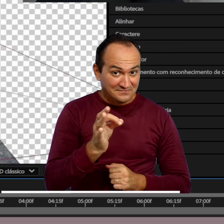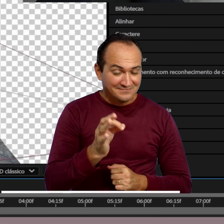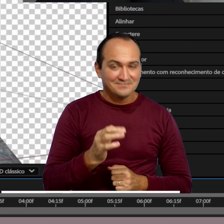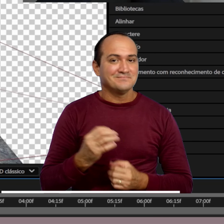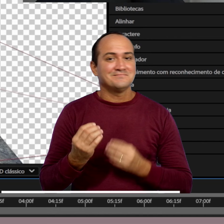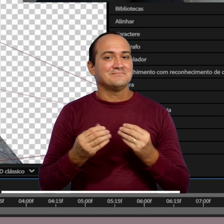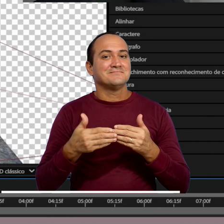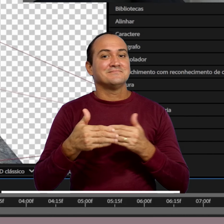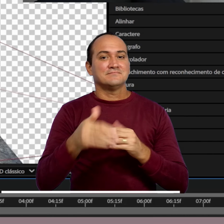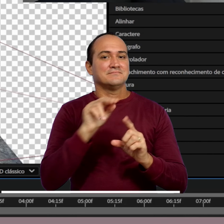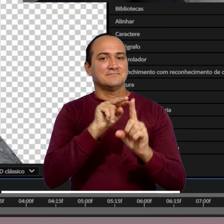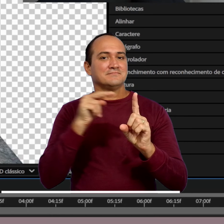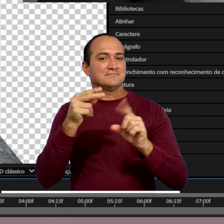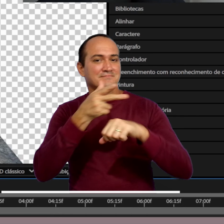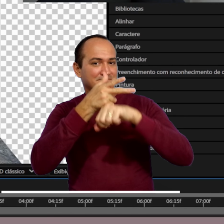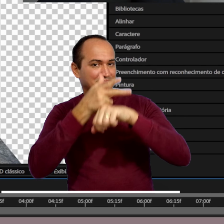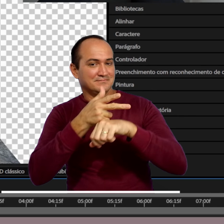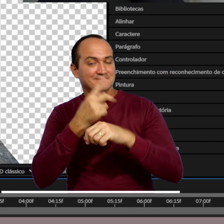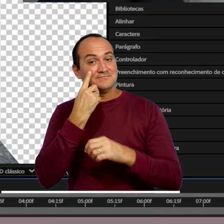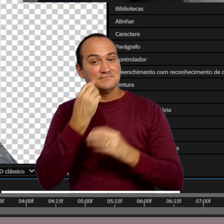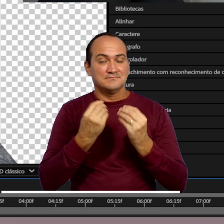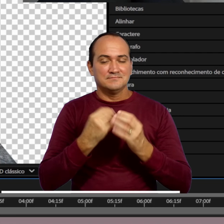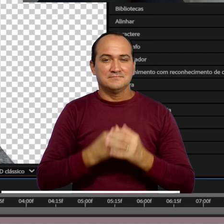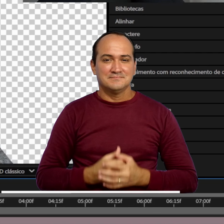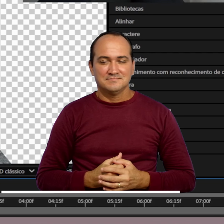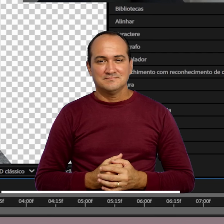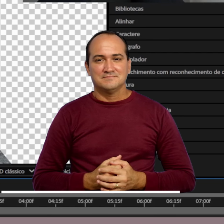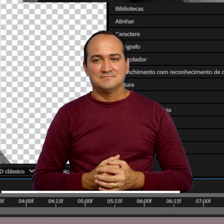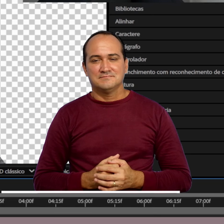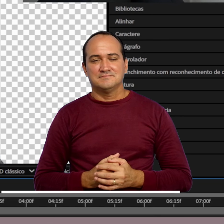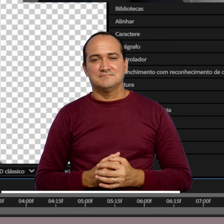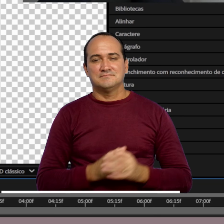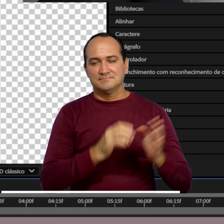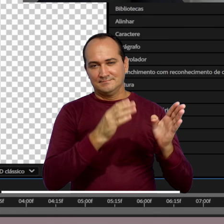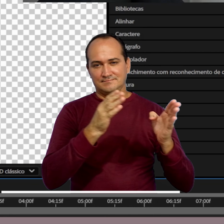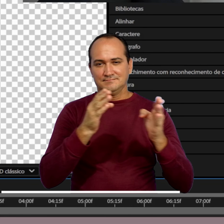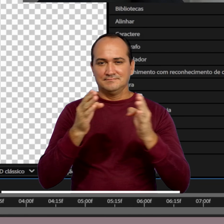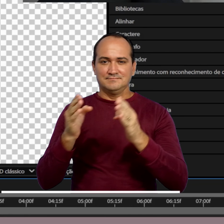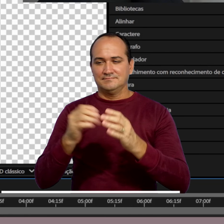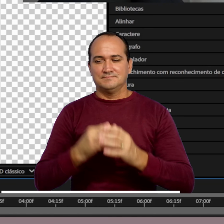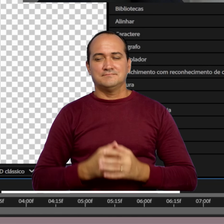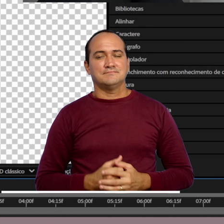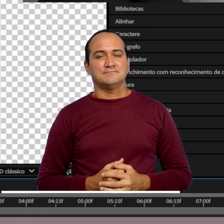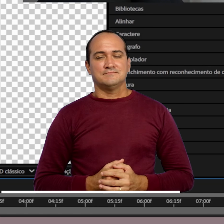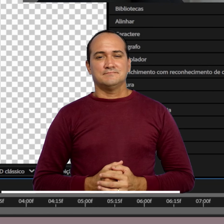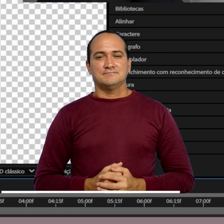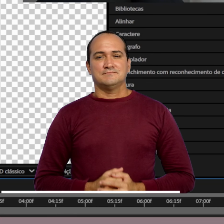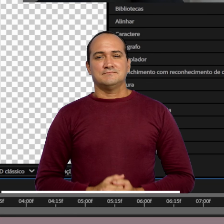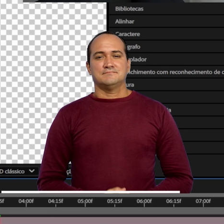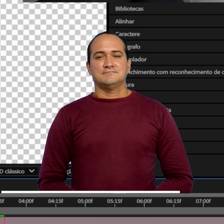ó. Certo? Então vamos ver como é que isso vai ficar do ponto de vista da câmera também, certo? Vamos passar a câmera ali em cima,